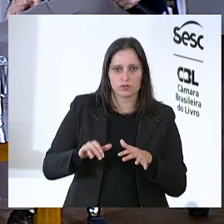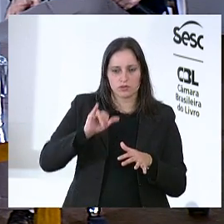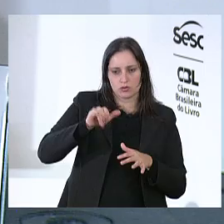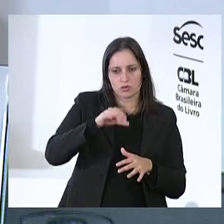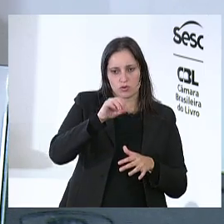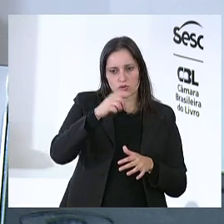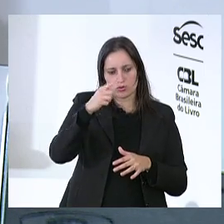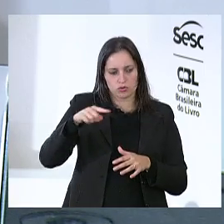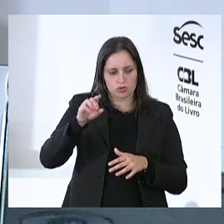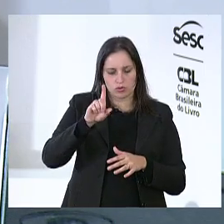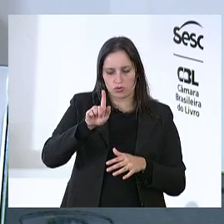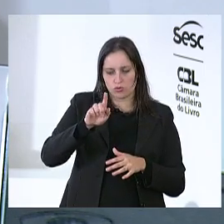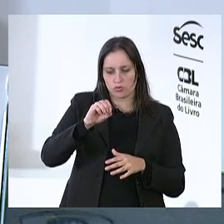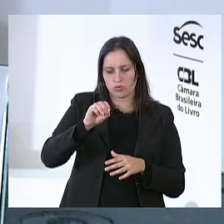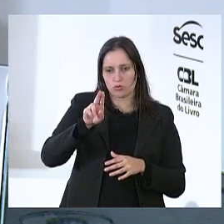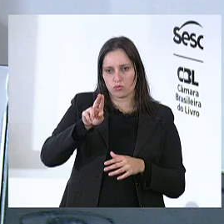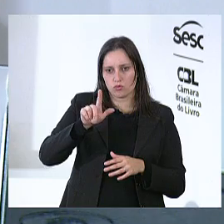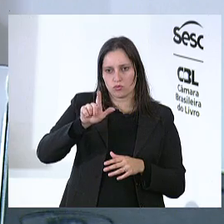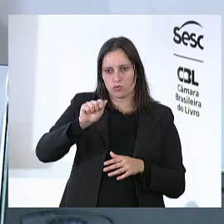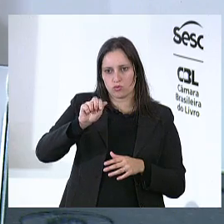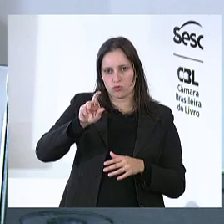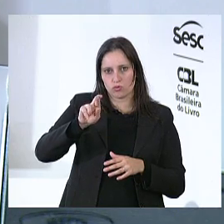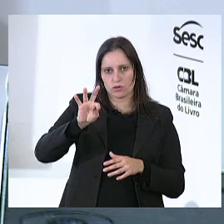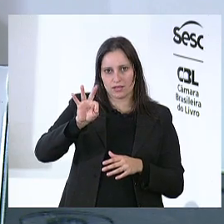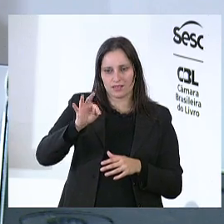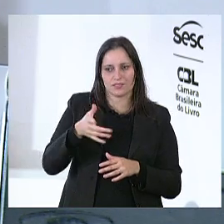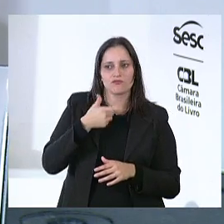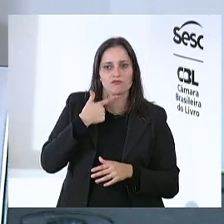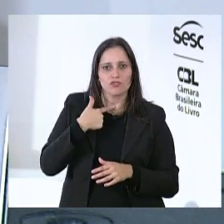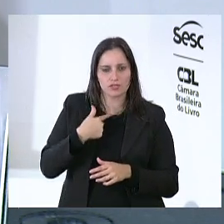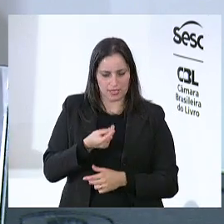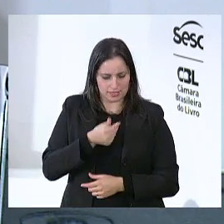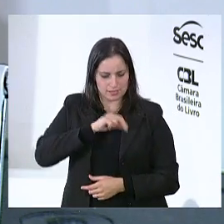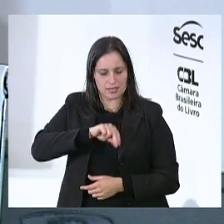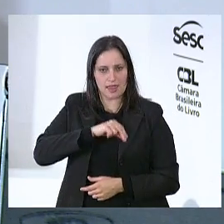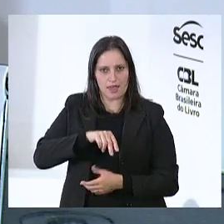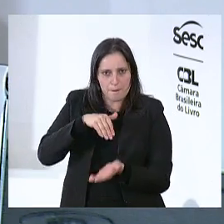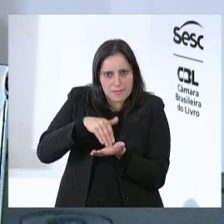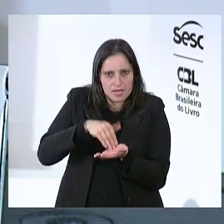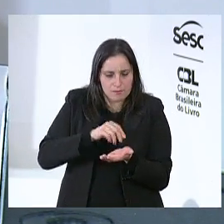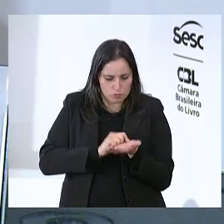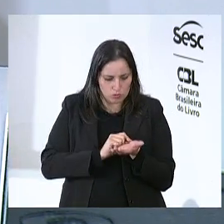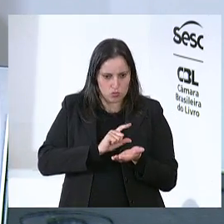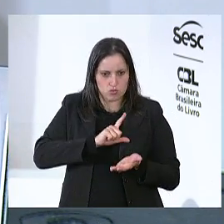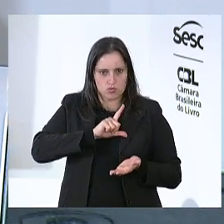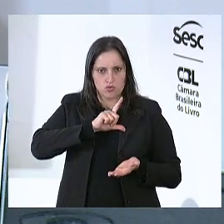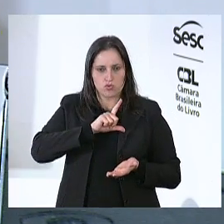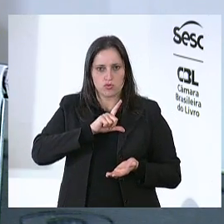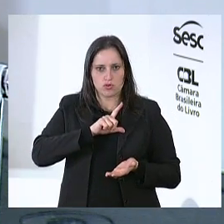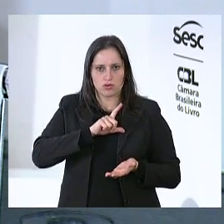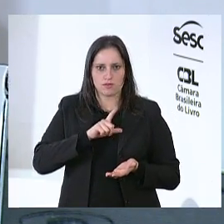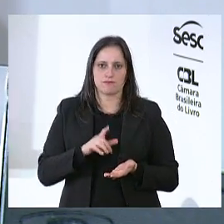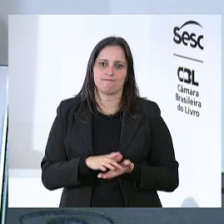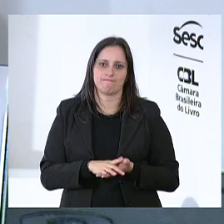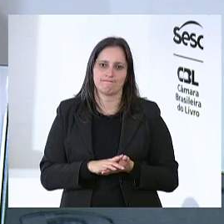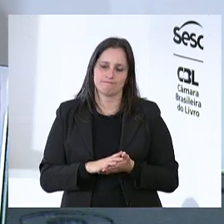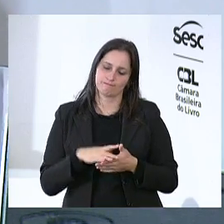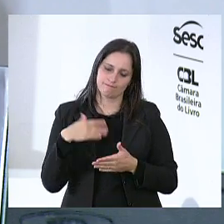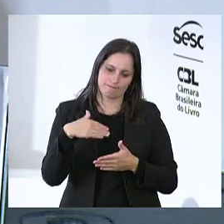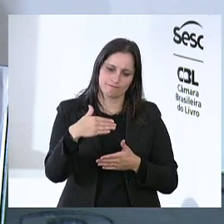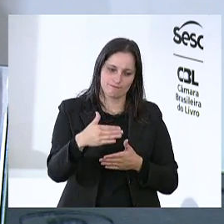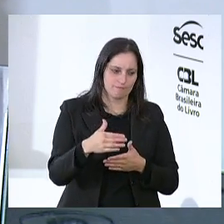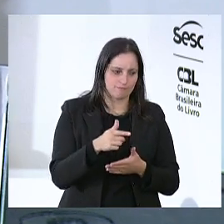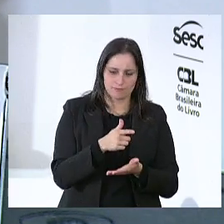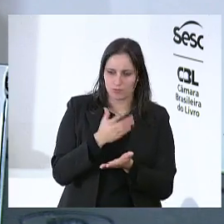pequena reforma agrária, aumentar o salário mínimo, é o suficiente para para derrubar a democracia, né? Quando